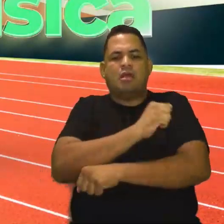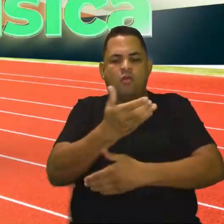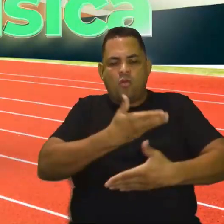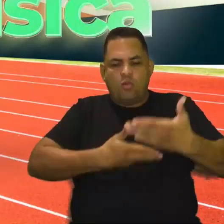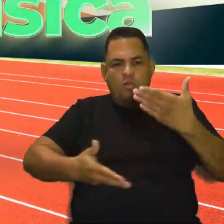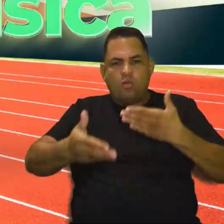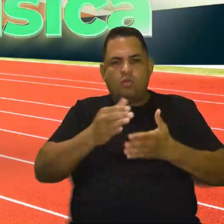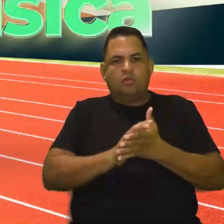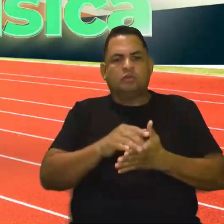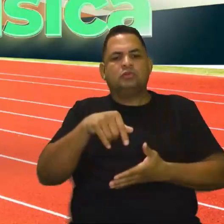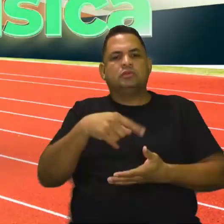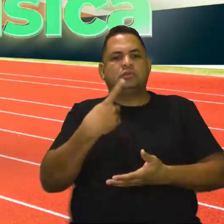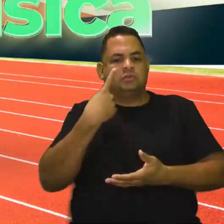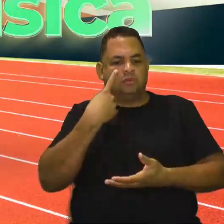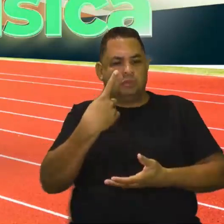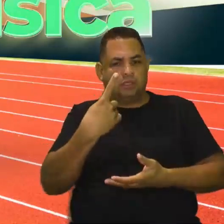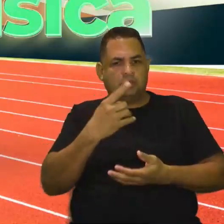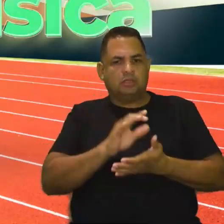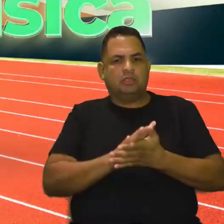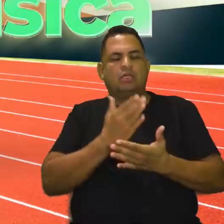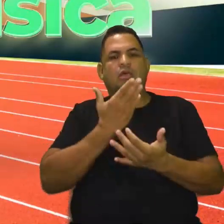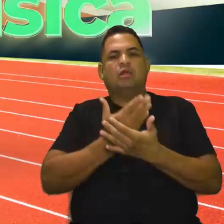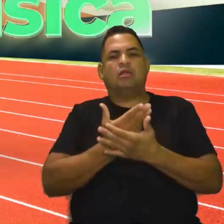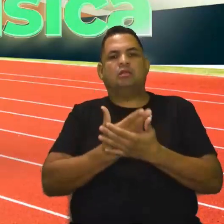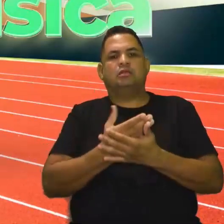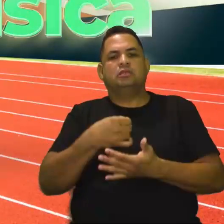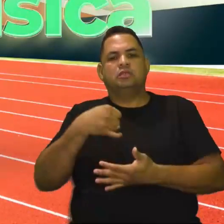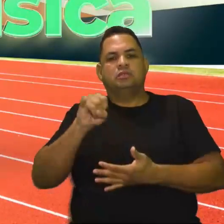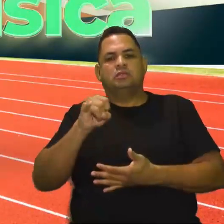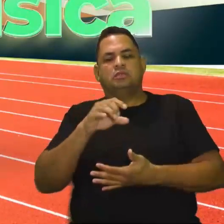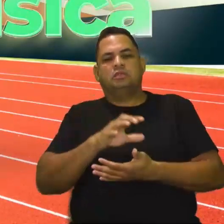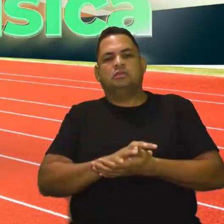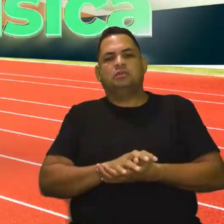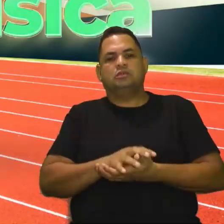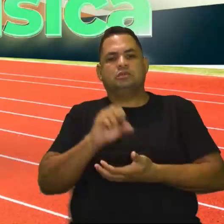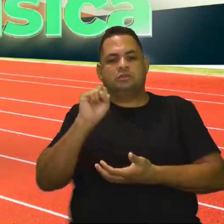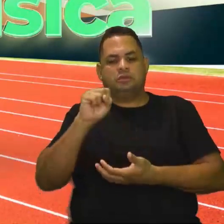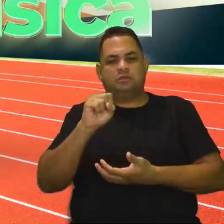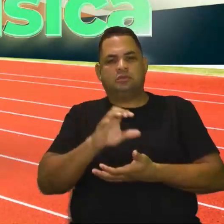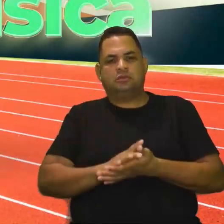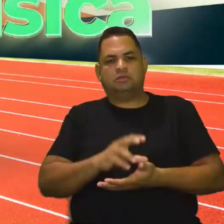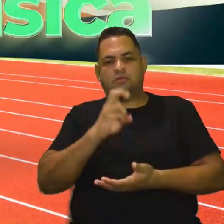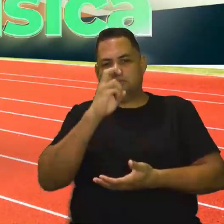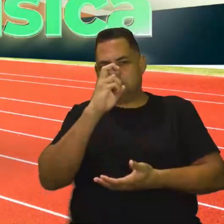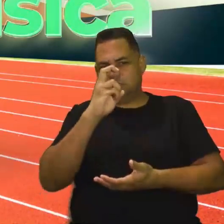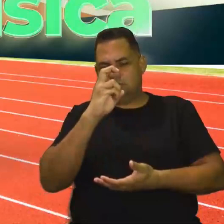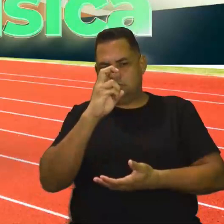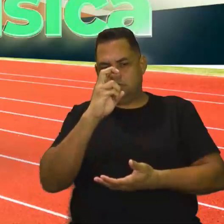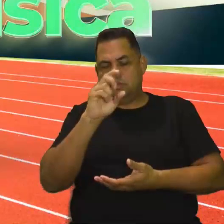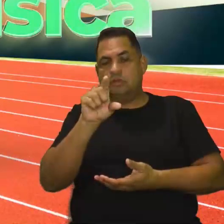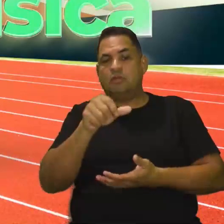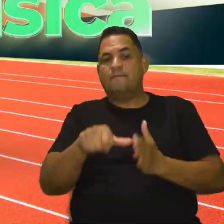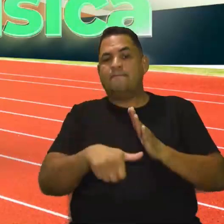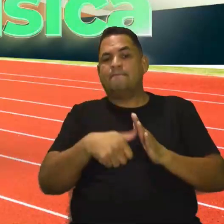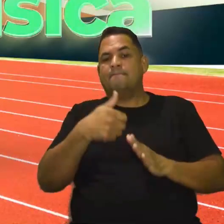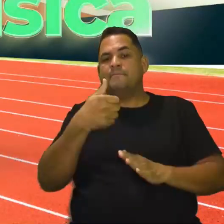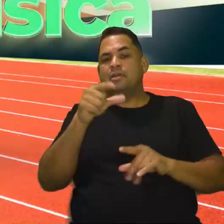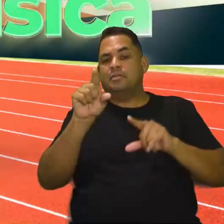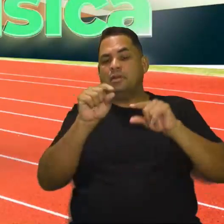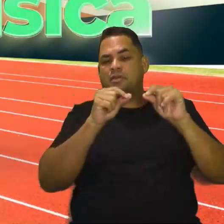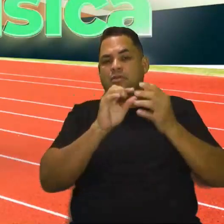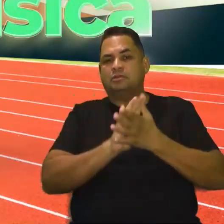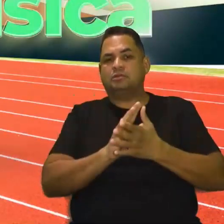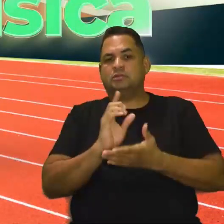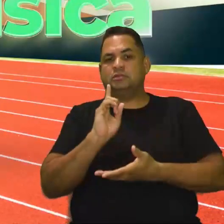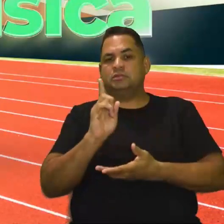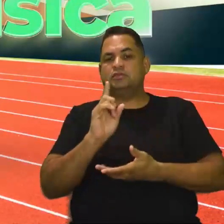está aqui comigo na aula, se você disse sim para as 5 primeiras opções, você só